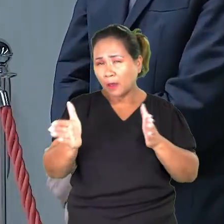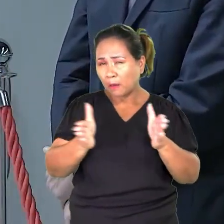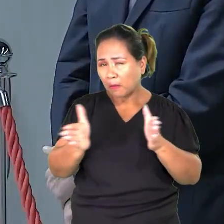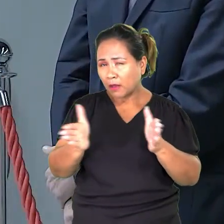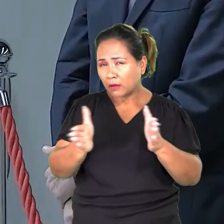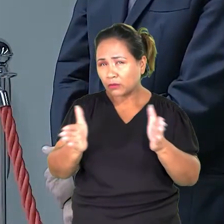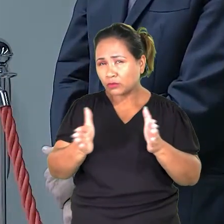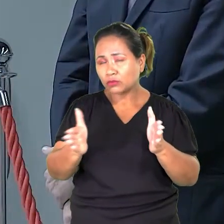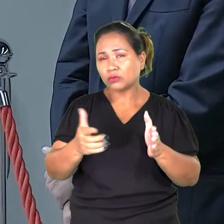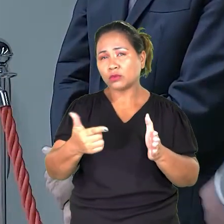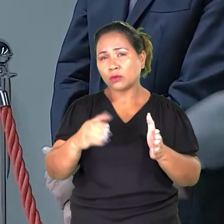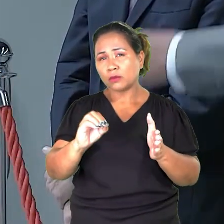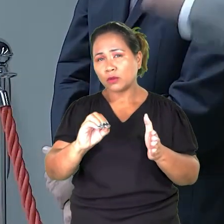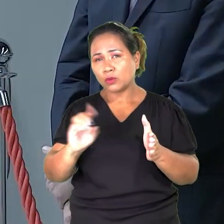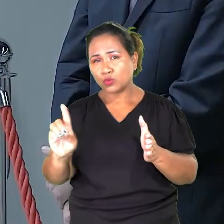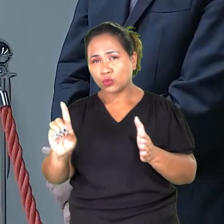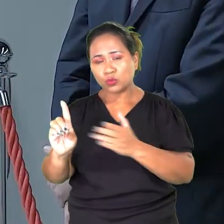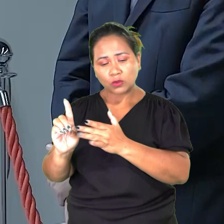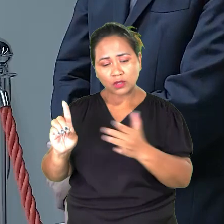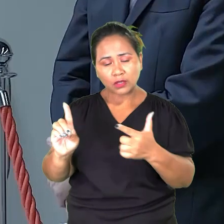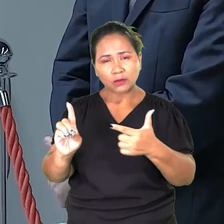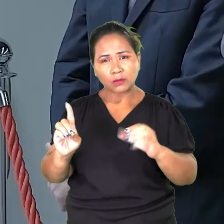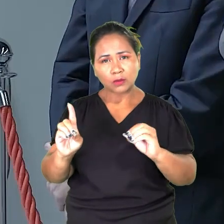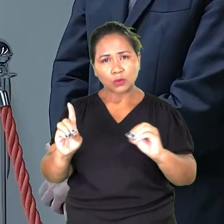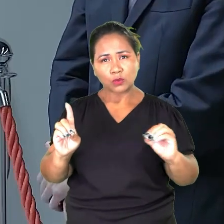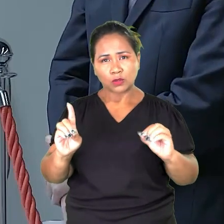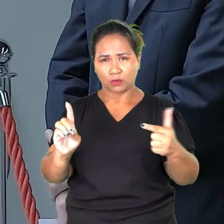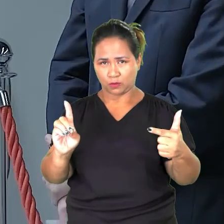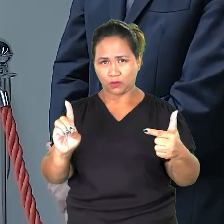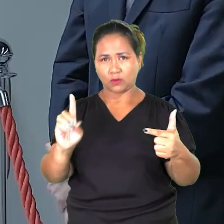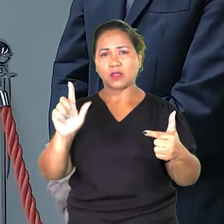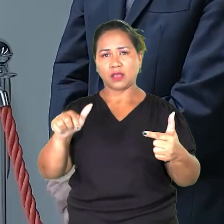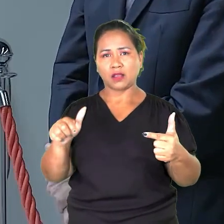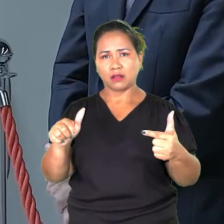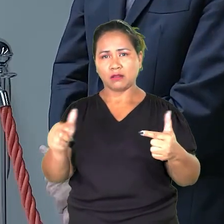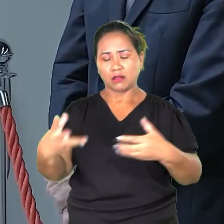2002, membro da Academia Paulista de Letras.